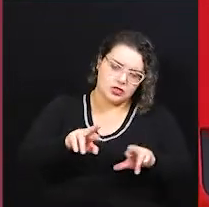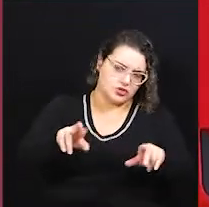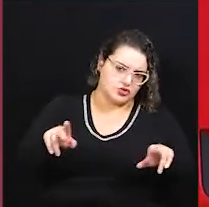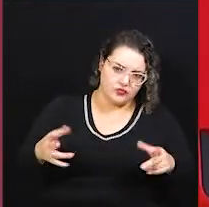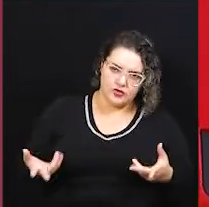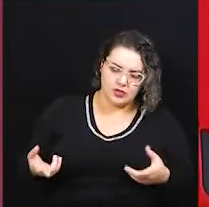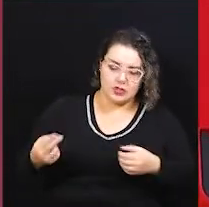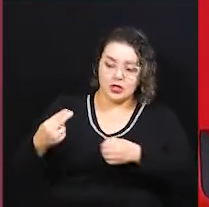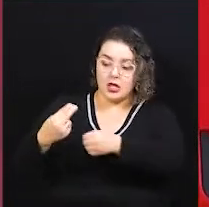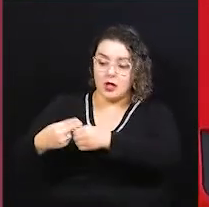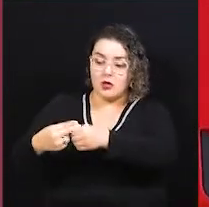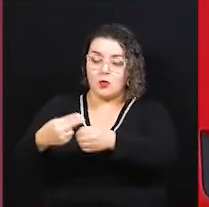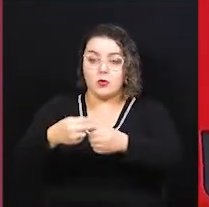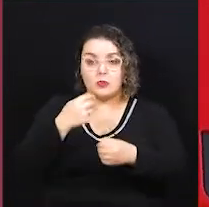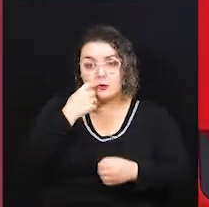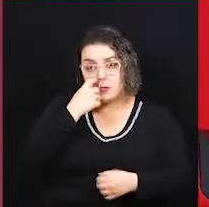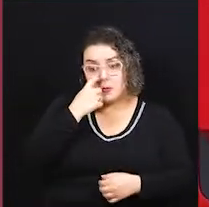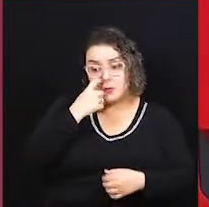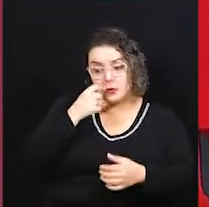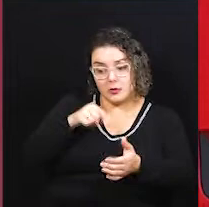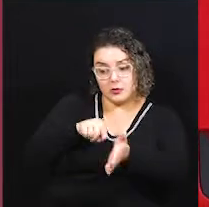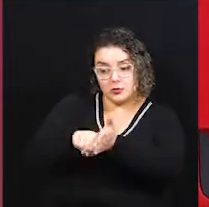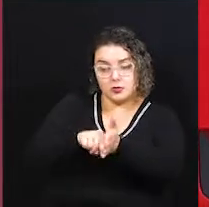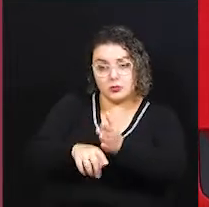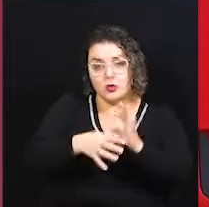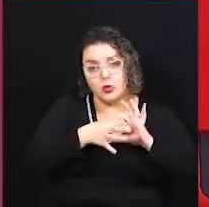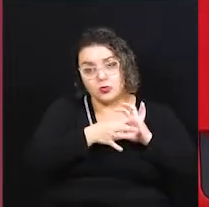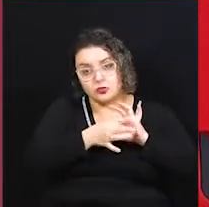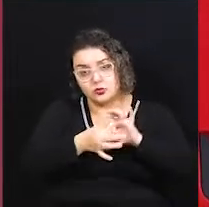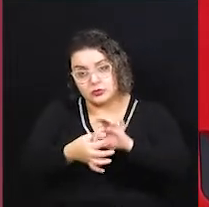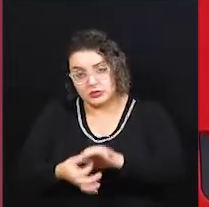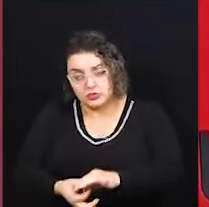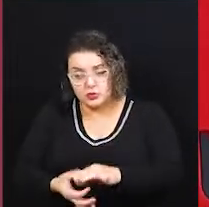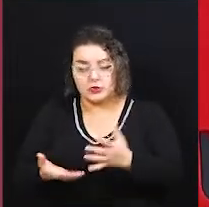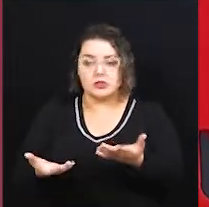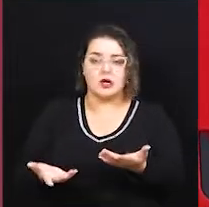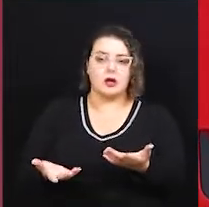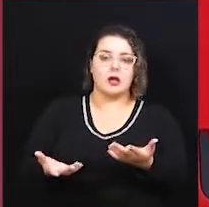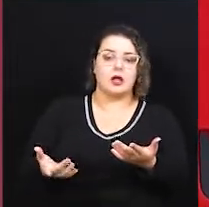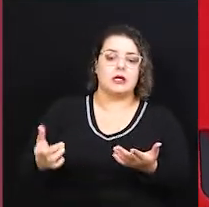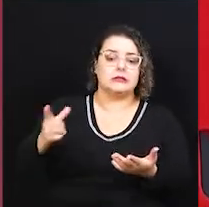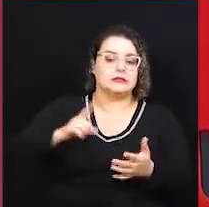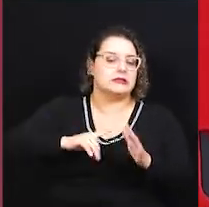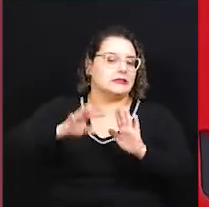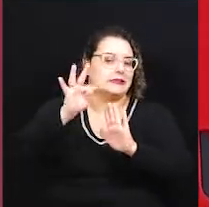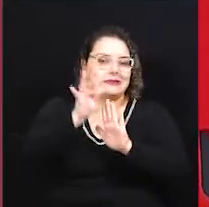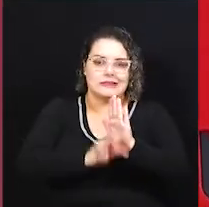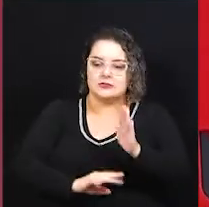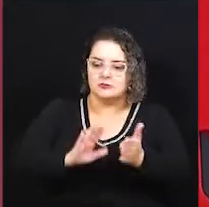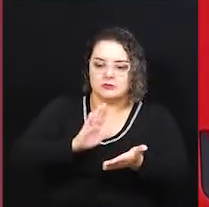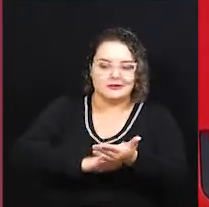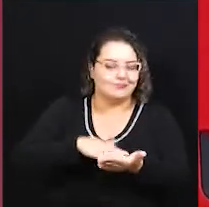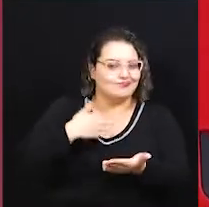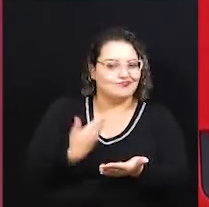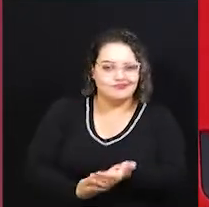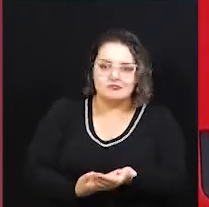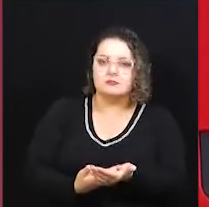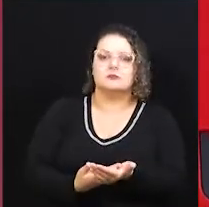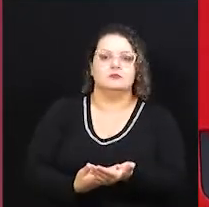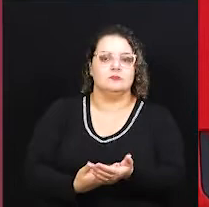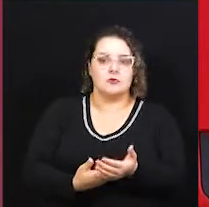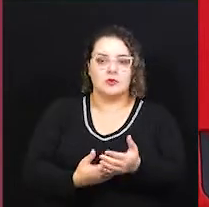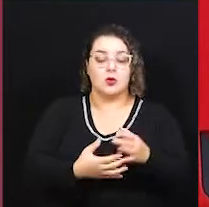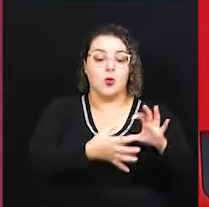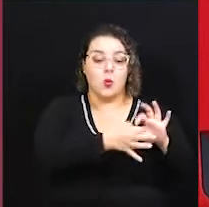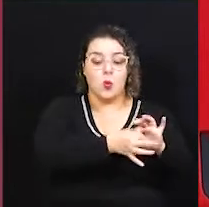diferente. A Unicamp, ela tem questões que são contextualizadas, são questões que tem muito texto para interpretar, fazer